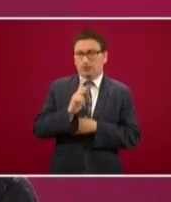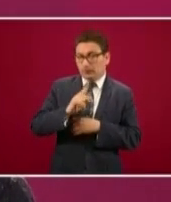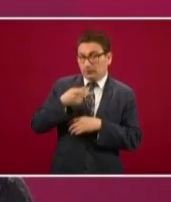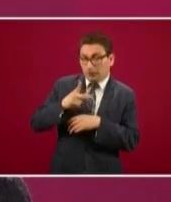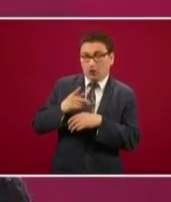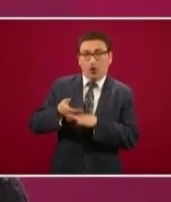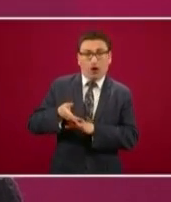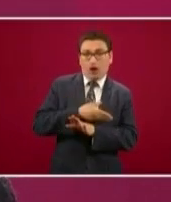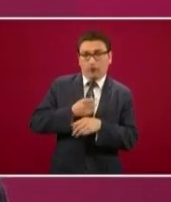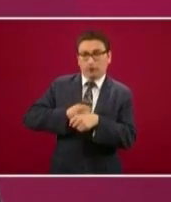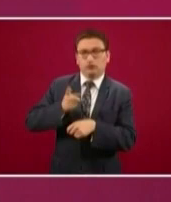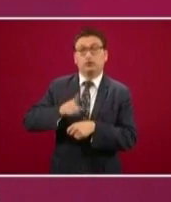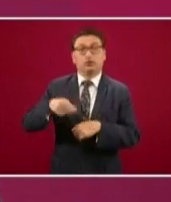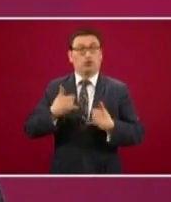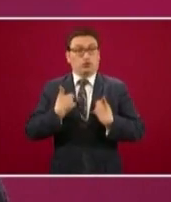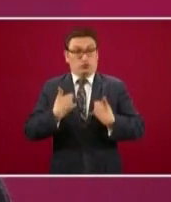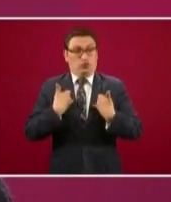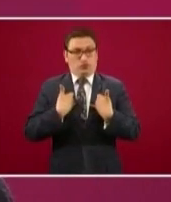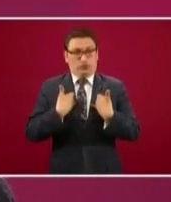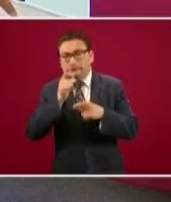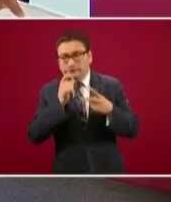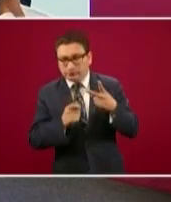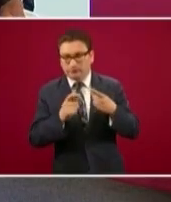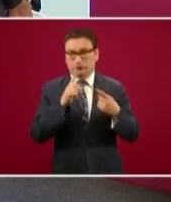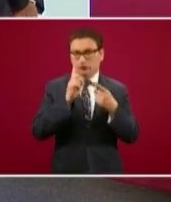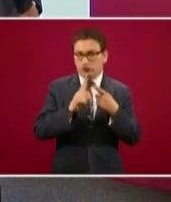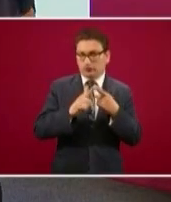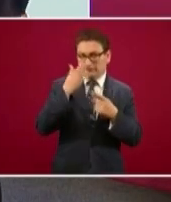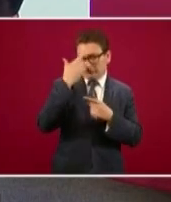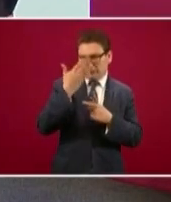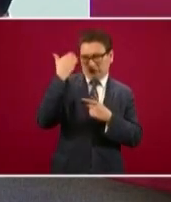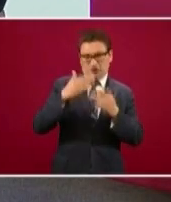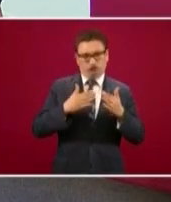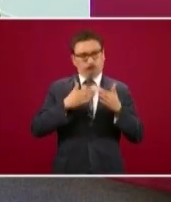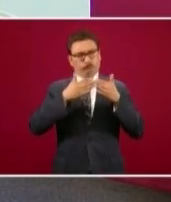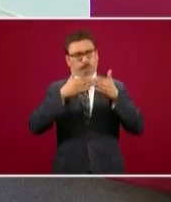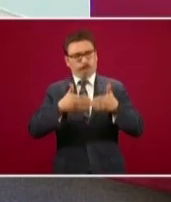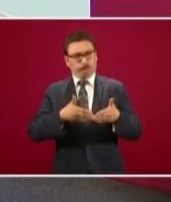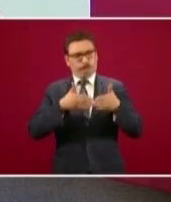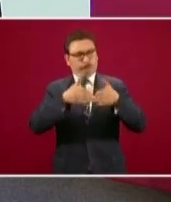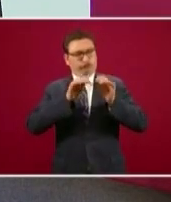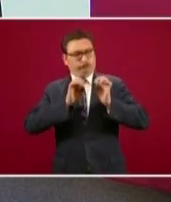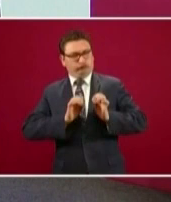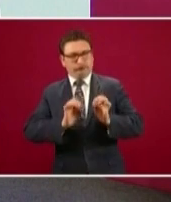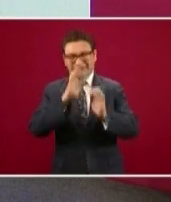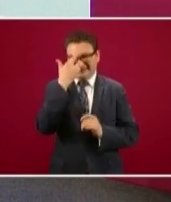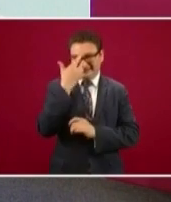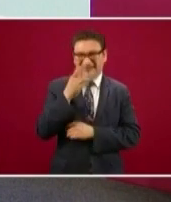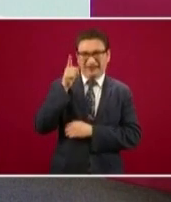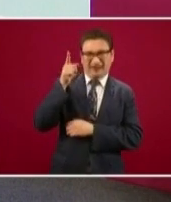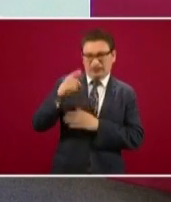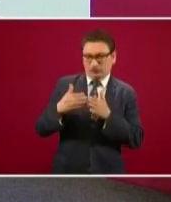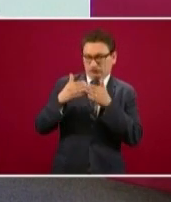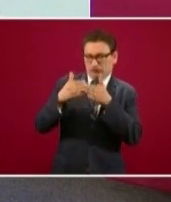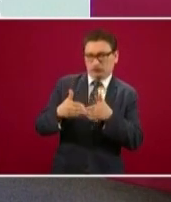doenças prévias ele é jovem e apresenta risco muito baixo enquanto isso a outra pessoa isolada no estado de sinaloa no